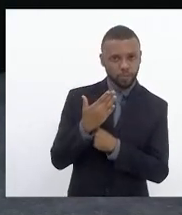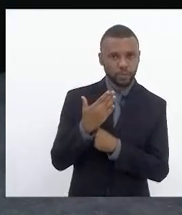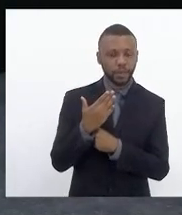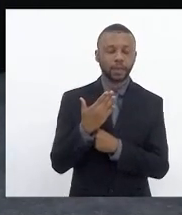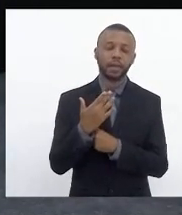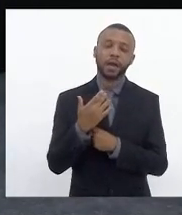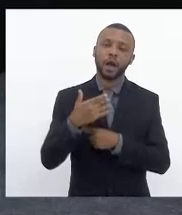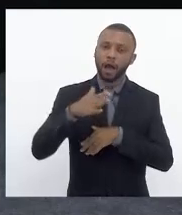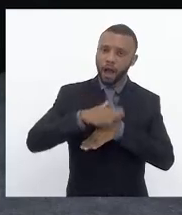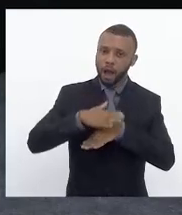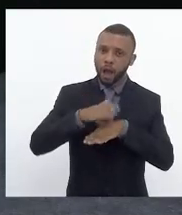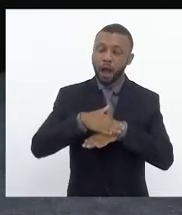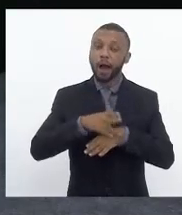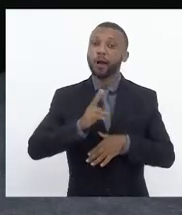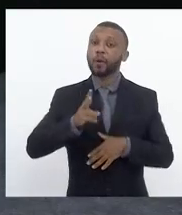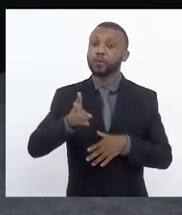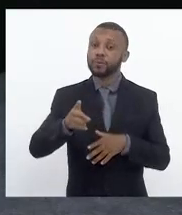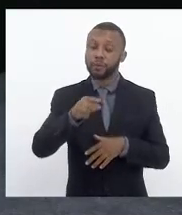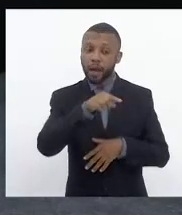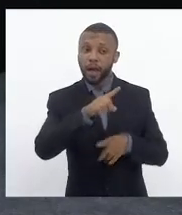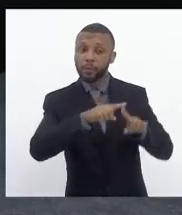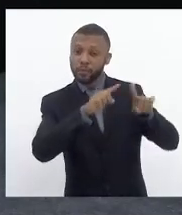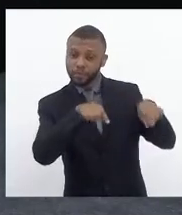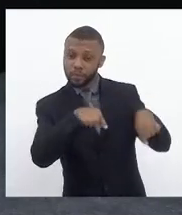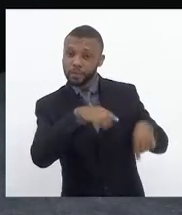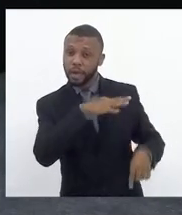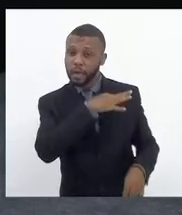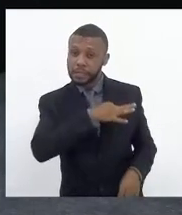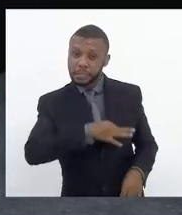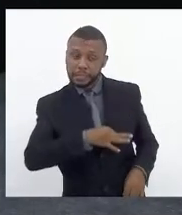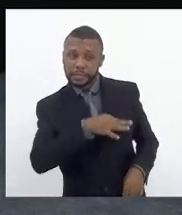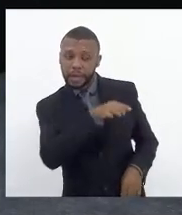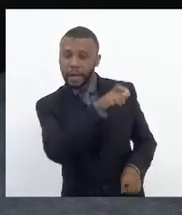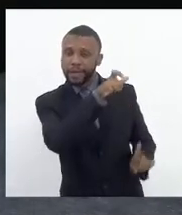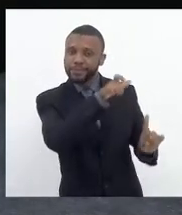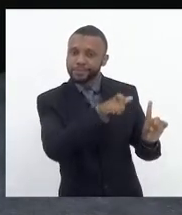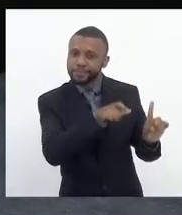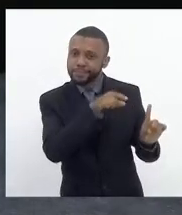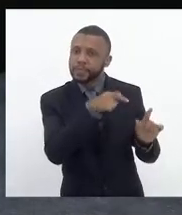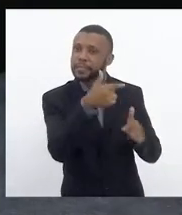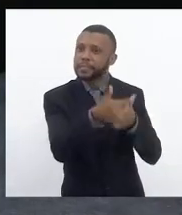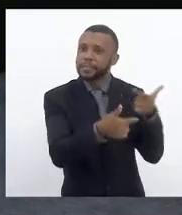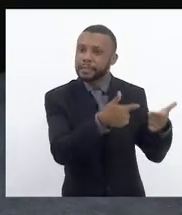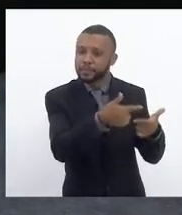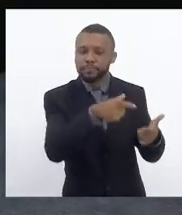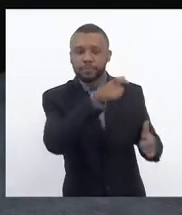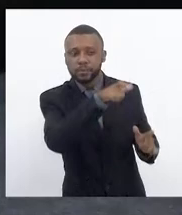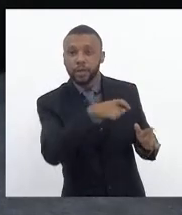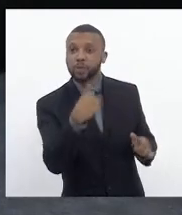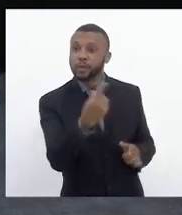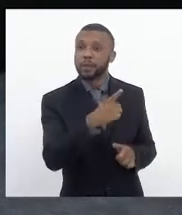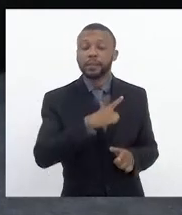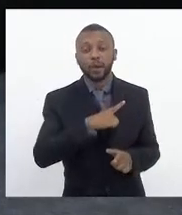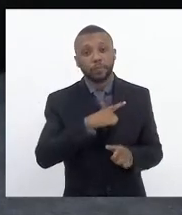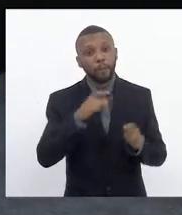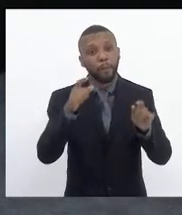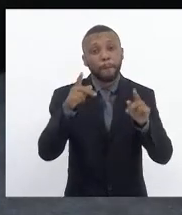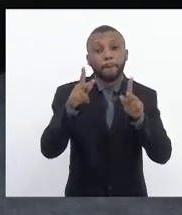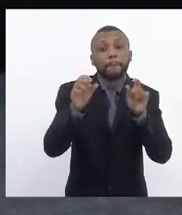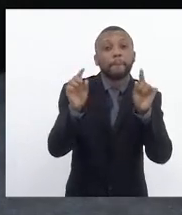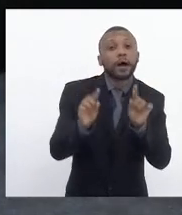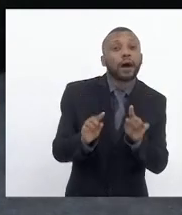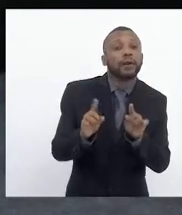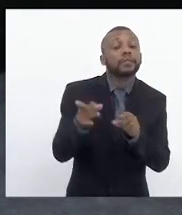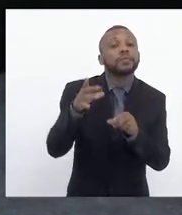e a manter a dignidade de servidores me ajudem a fazer com que nós tenhamos paz no Rio